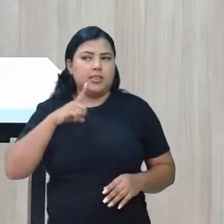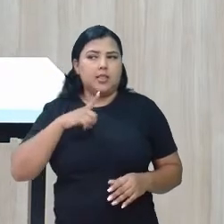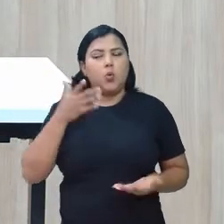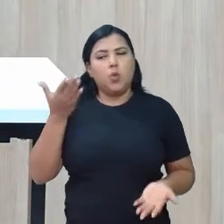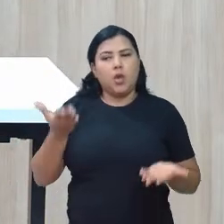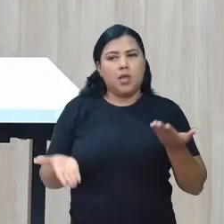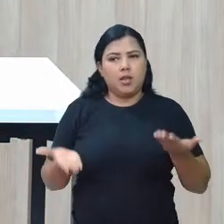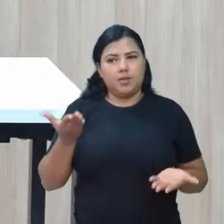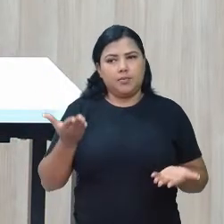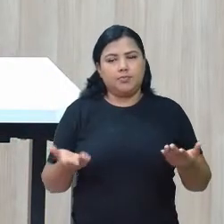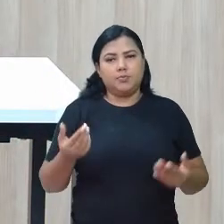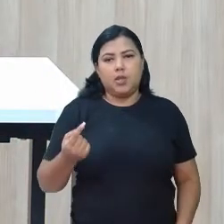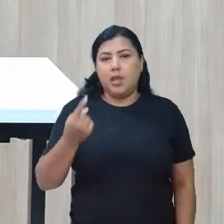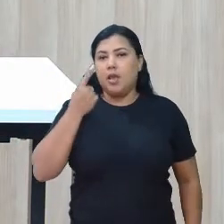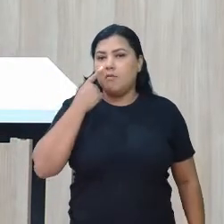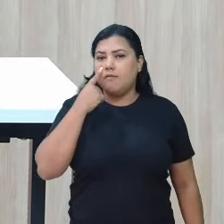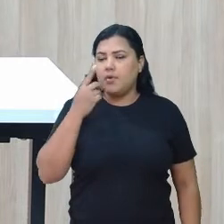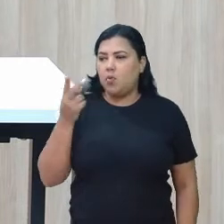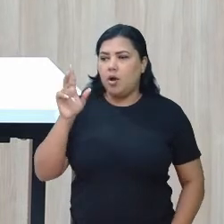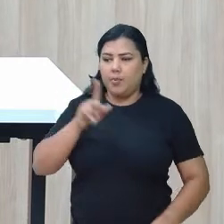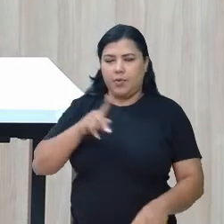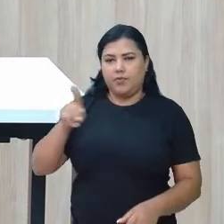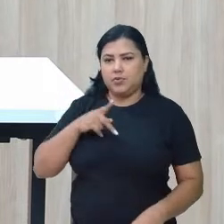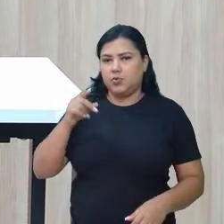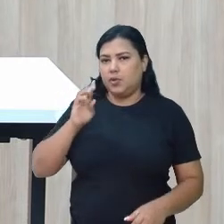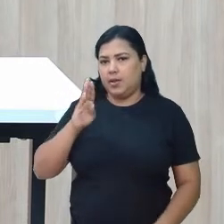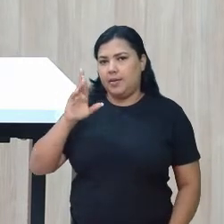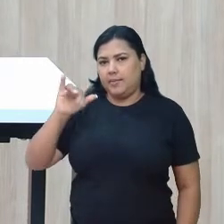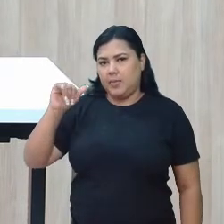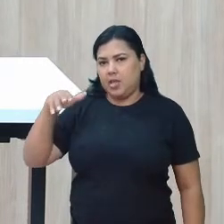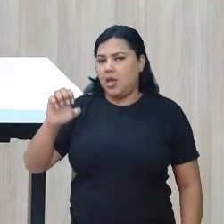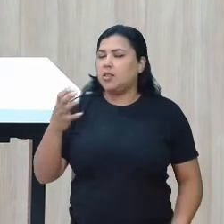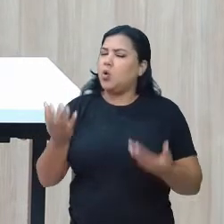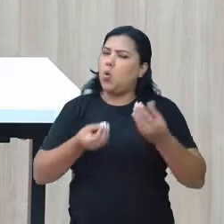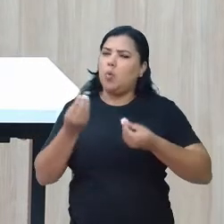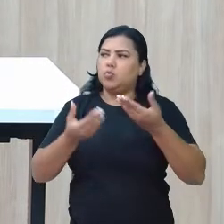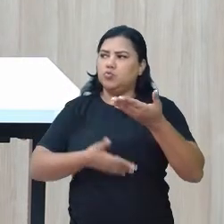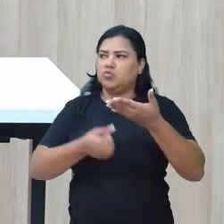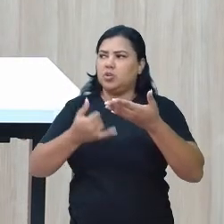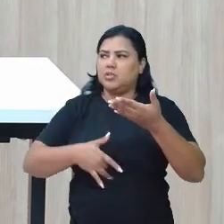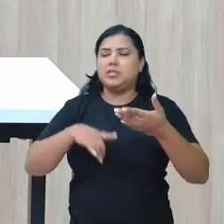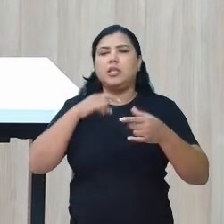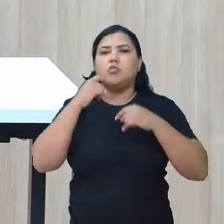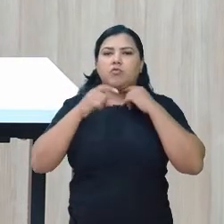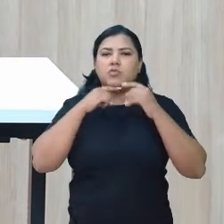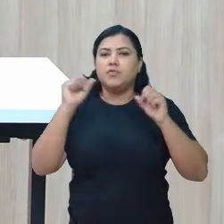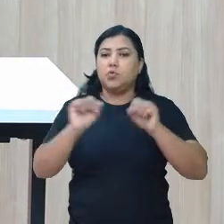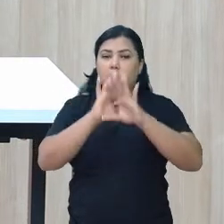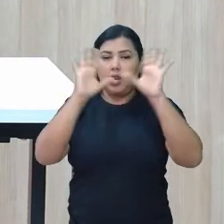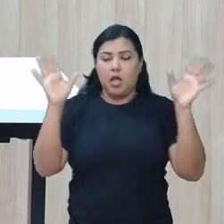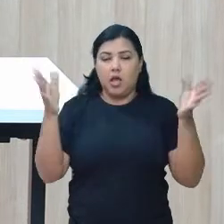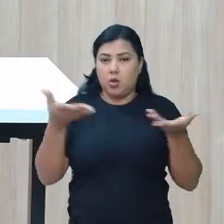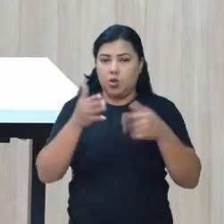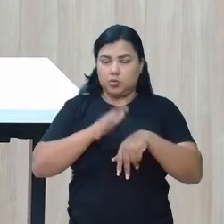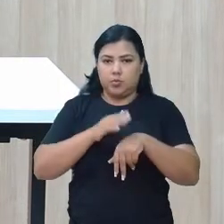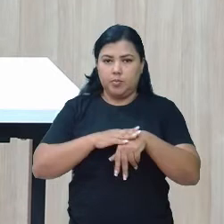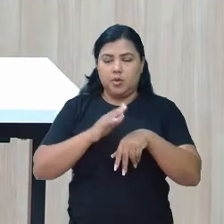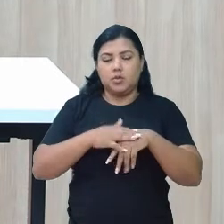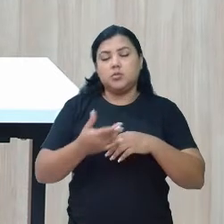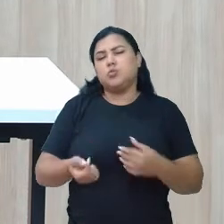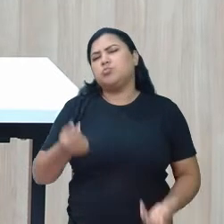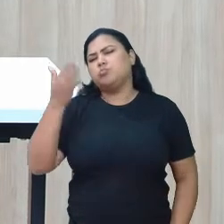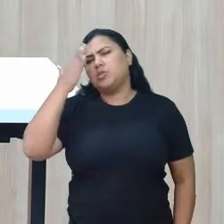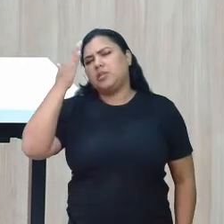certo? Eu vou ver com a professora Briane como é que está o chat aí, se você tem alguma dúvida, se ficou claro essa primeira parte da noção